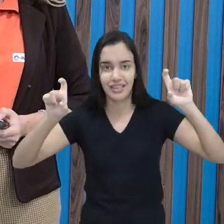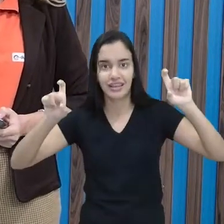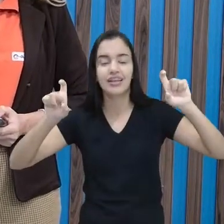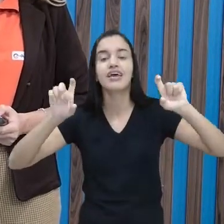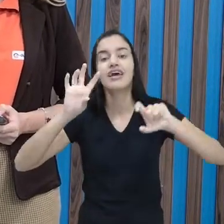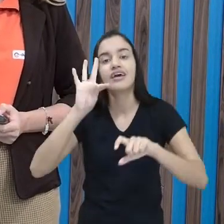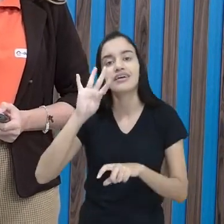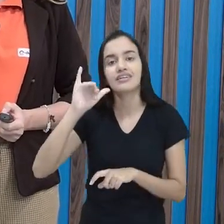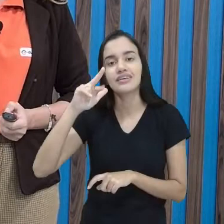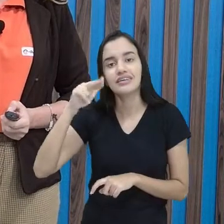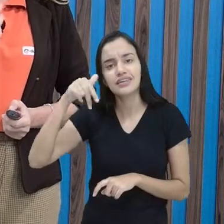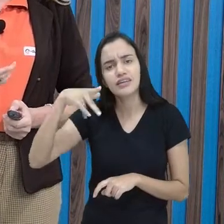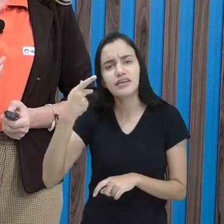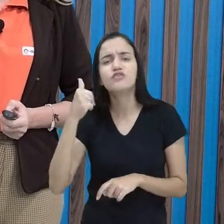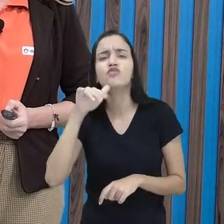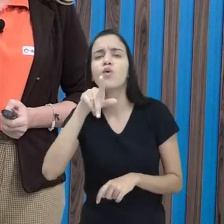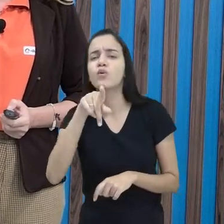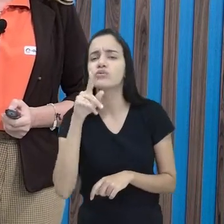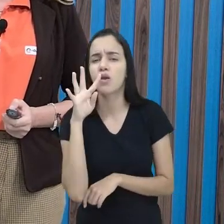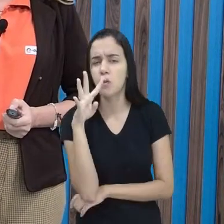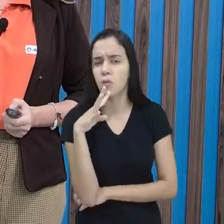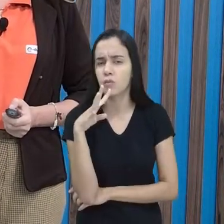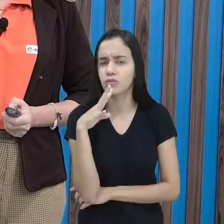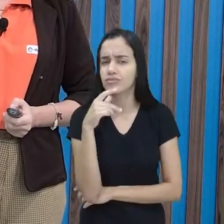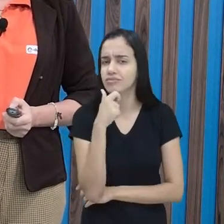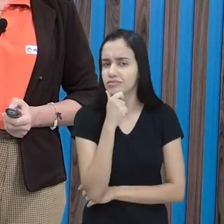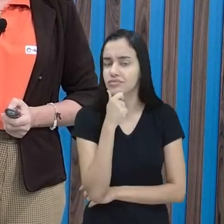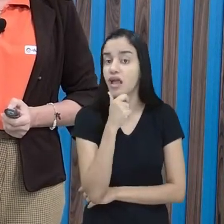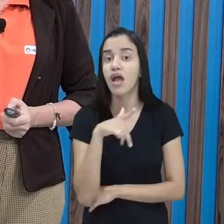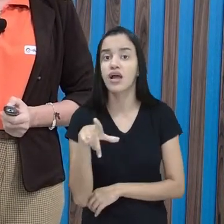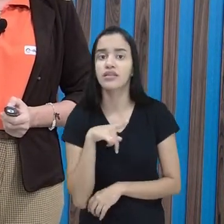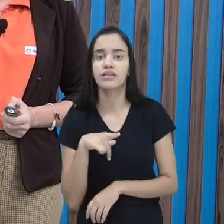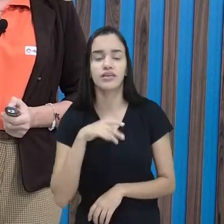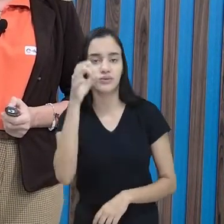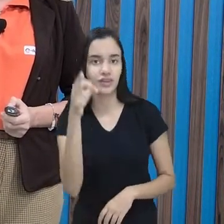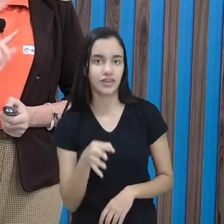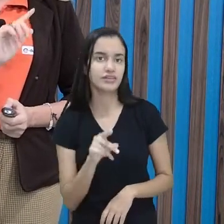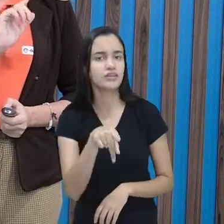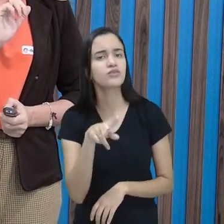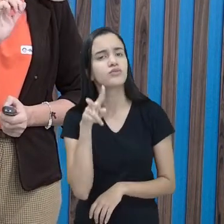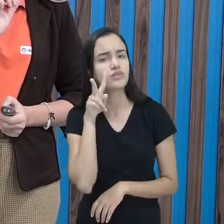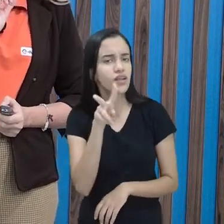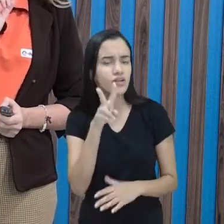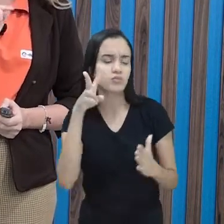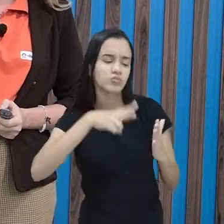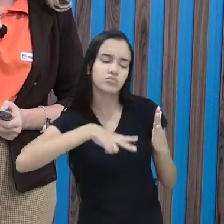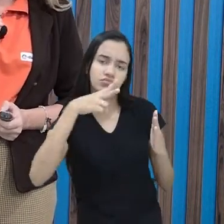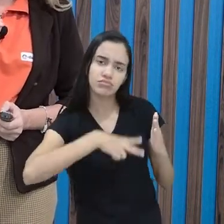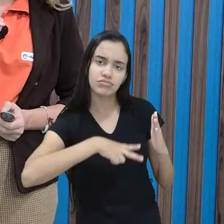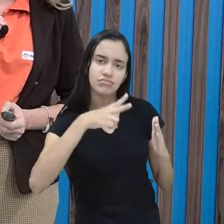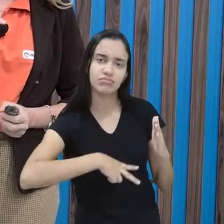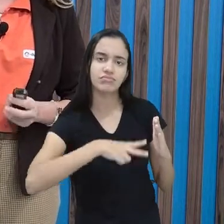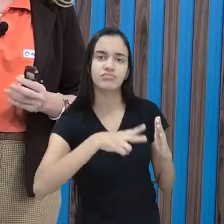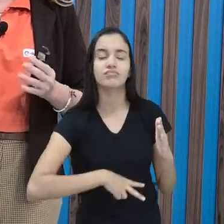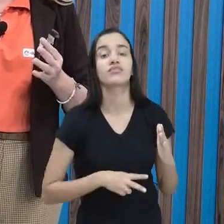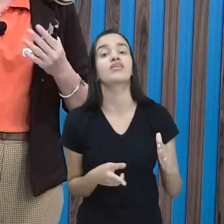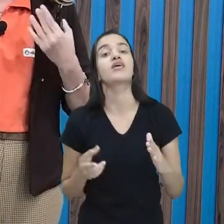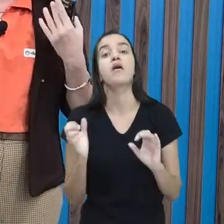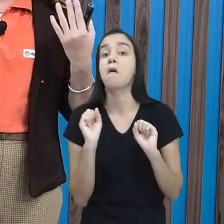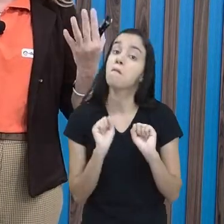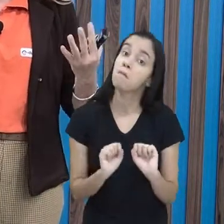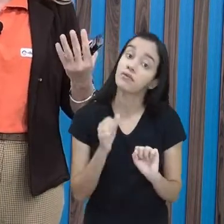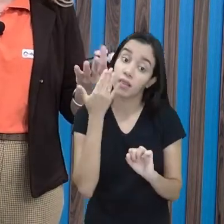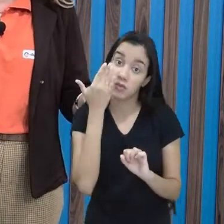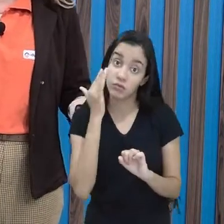são tirinhas? Você conhece uma tirinha? Tenho certeza que você já deve ter visto, já deve ter lido. Pode até